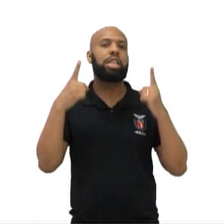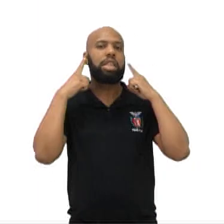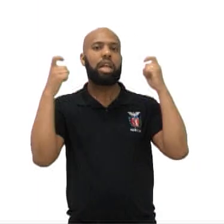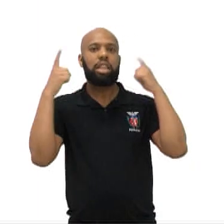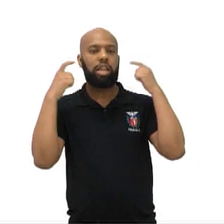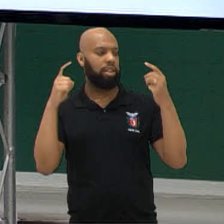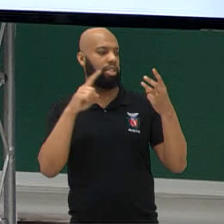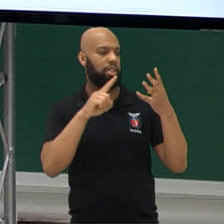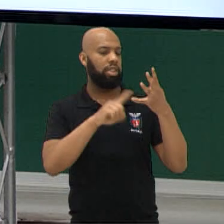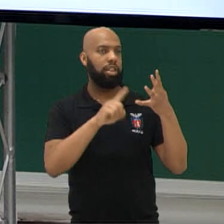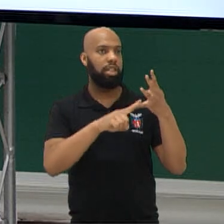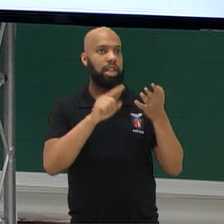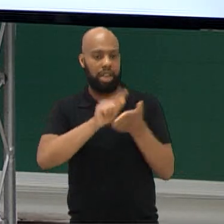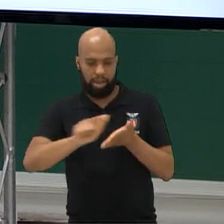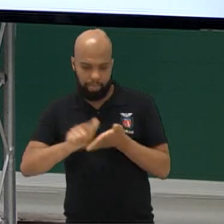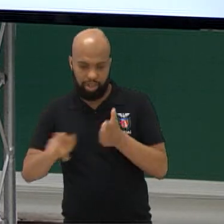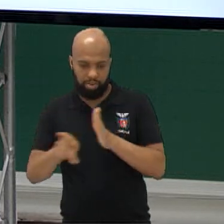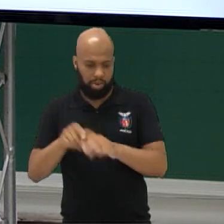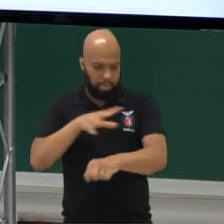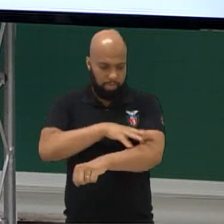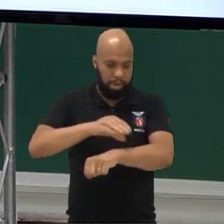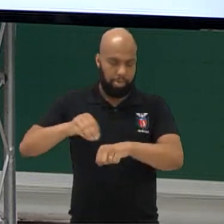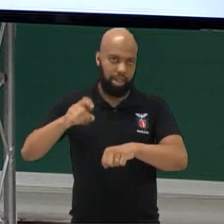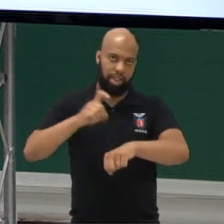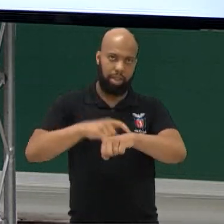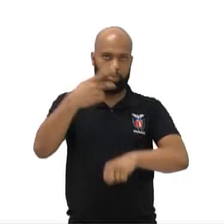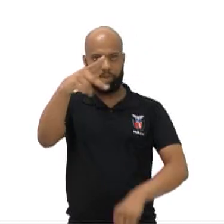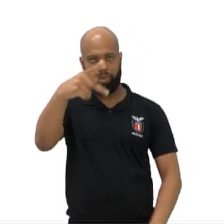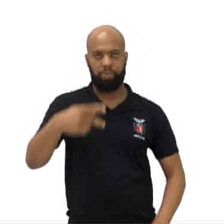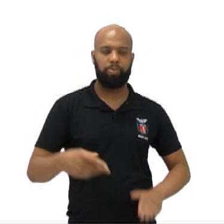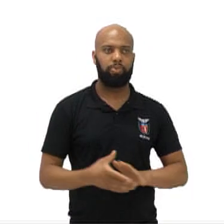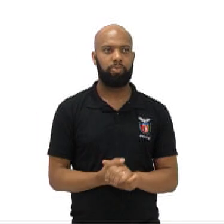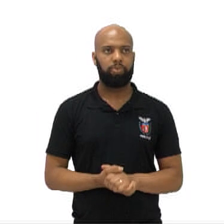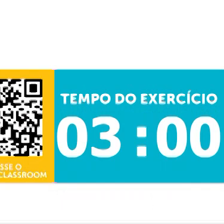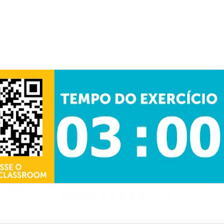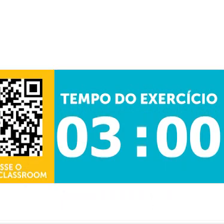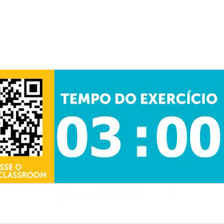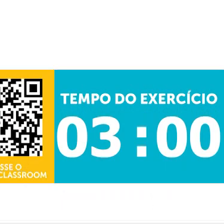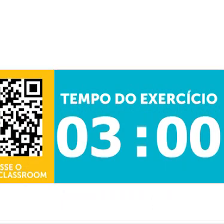ou alternativa D, limpeza das penas. Tempo.